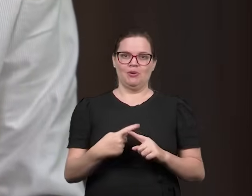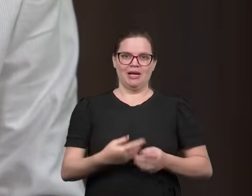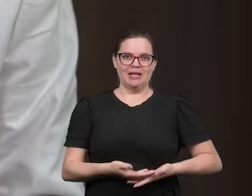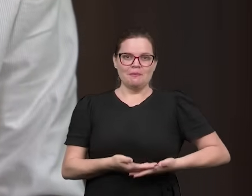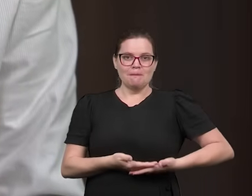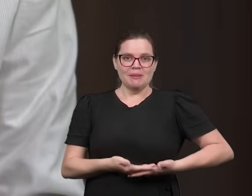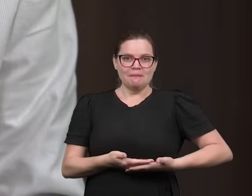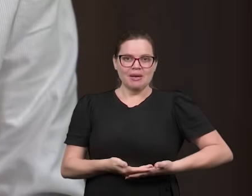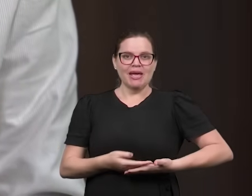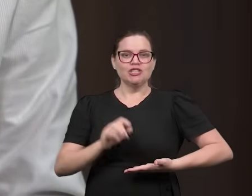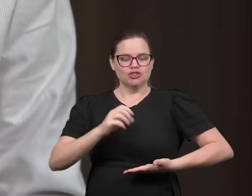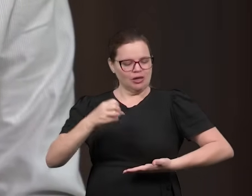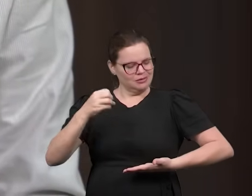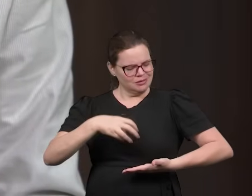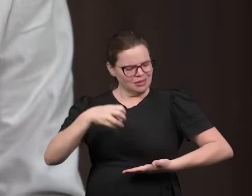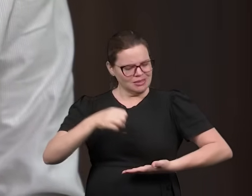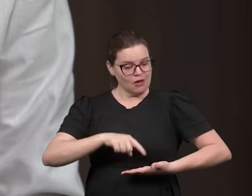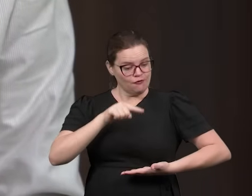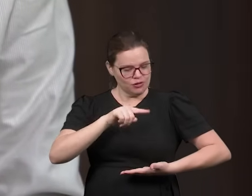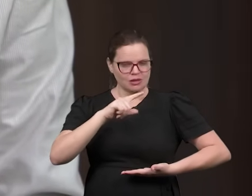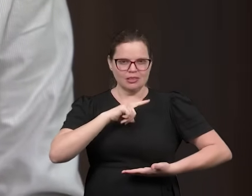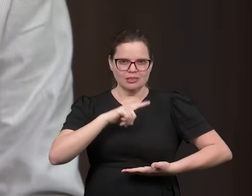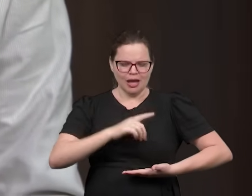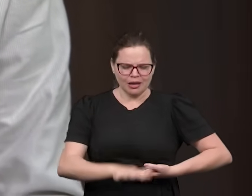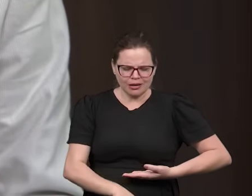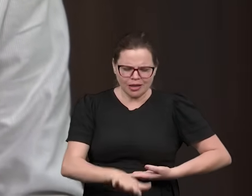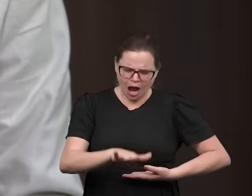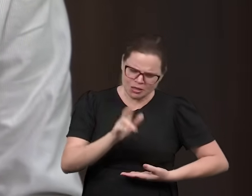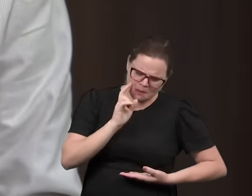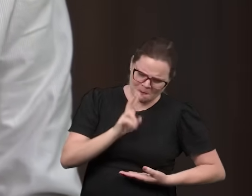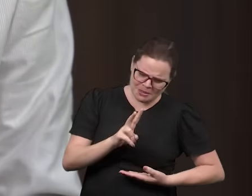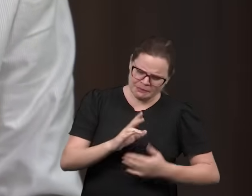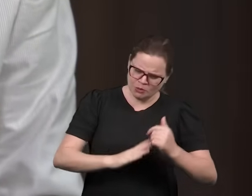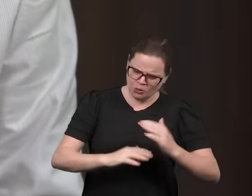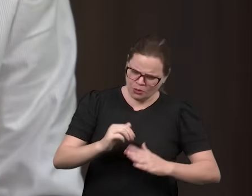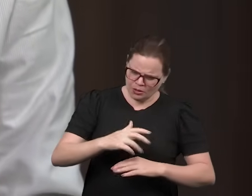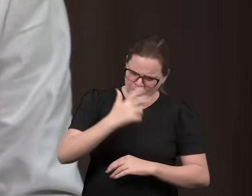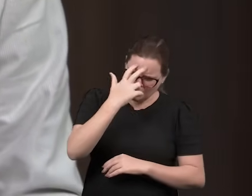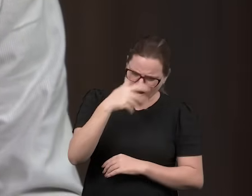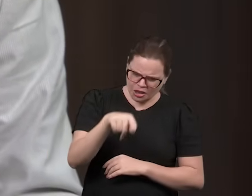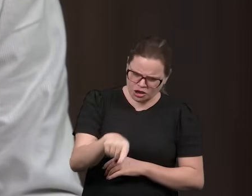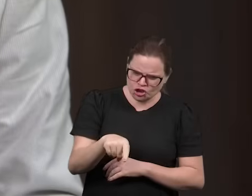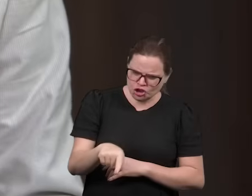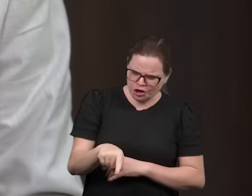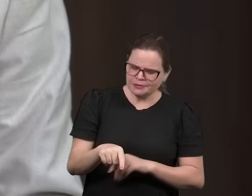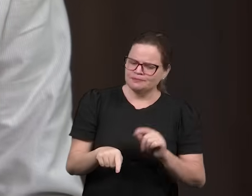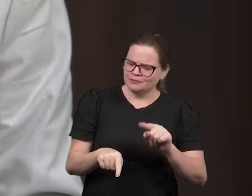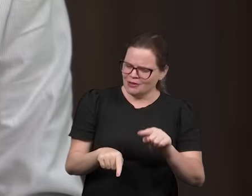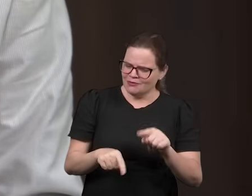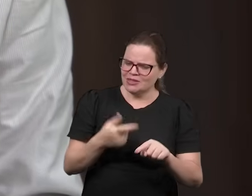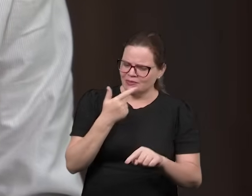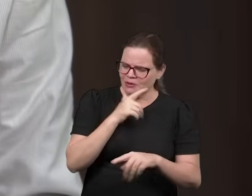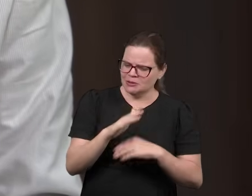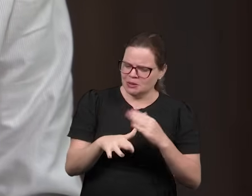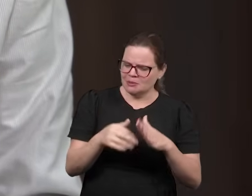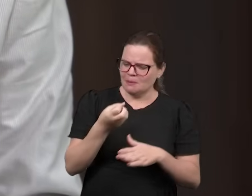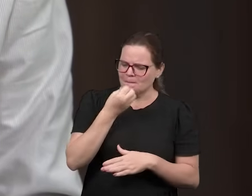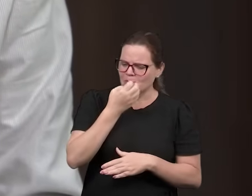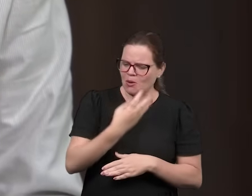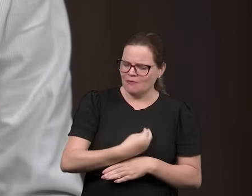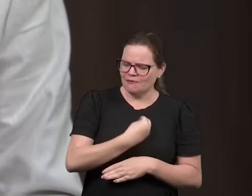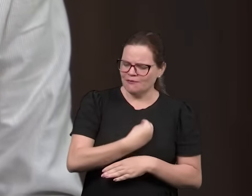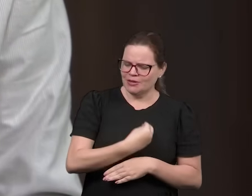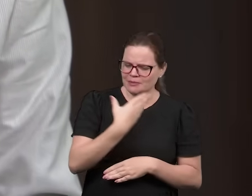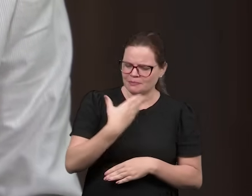pequeno, mostrar para ele que esse talento ou essa inteligência que ele vai ter, que vai dar ele uma vida melhor, uma vida